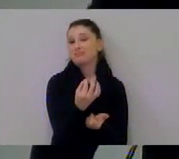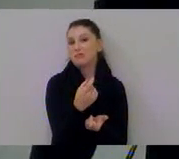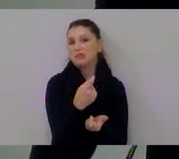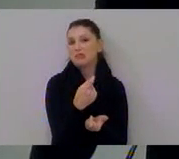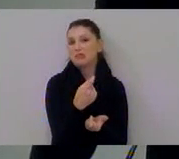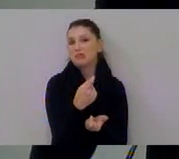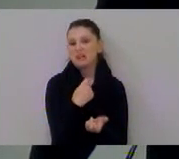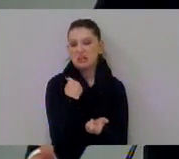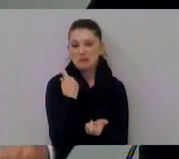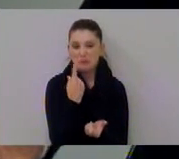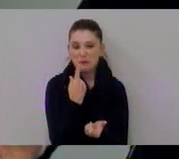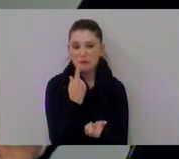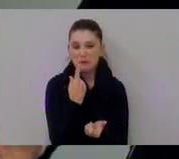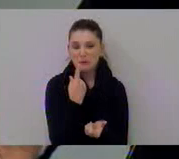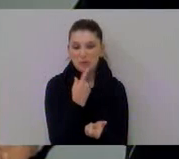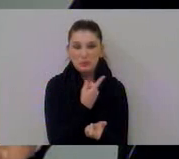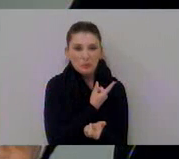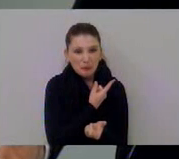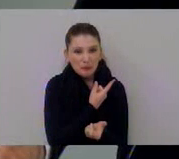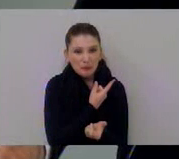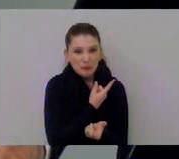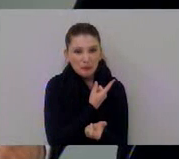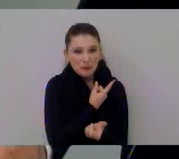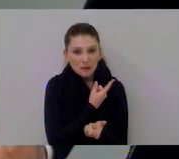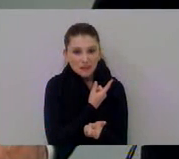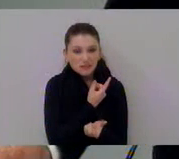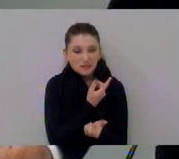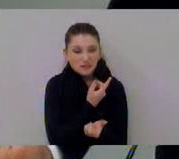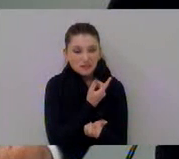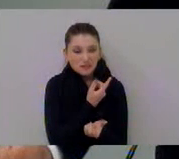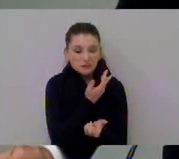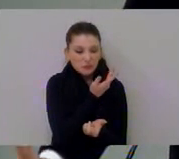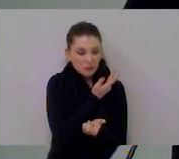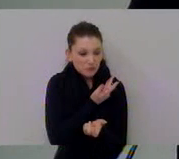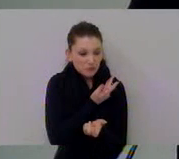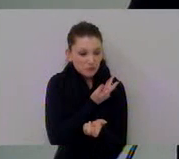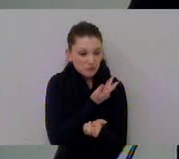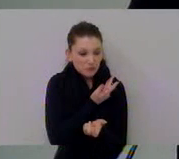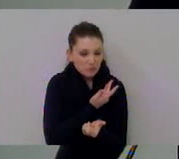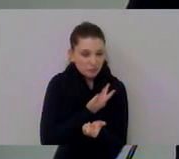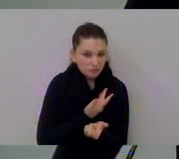ao governador do estado de Santa Catarina